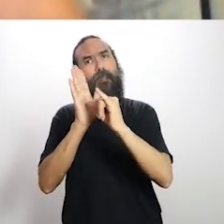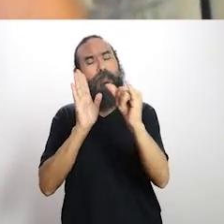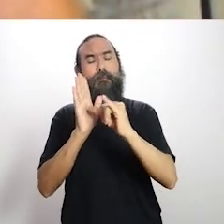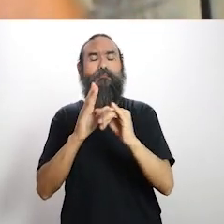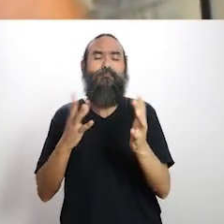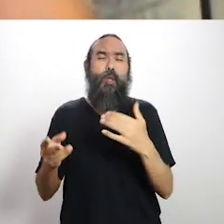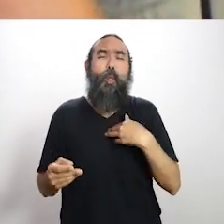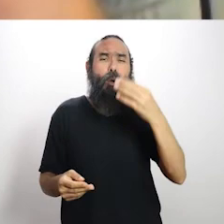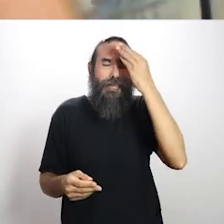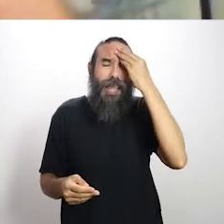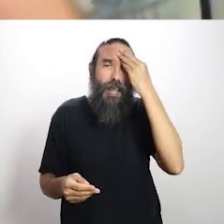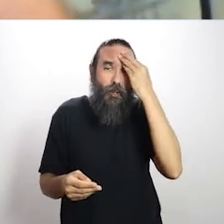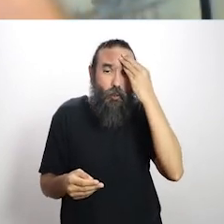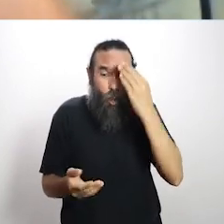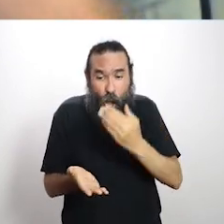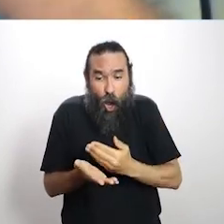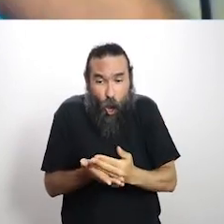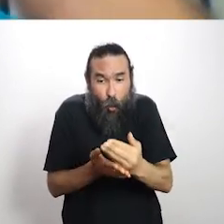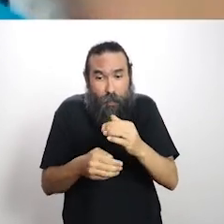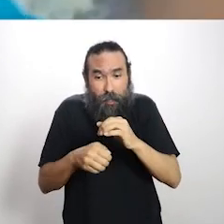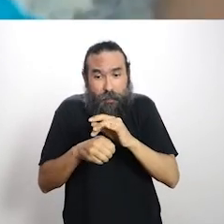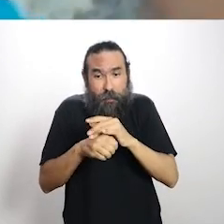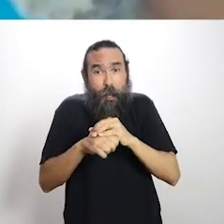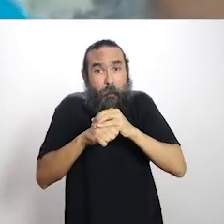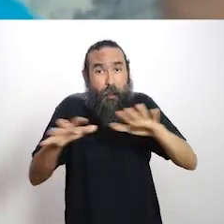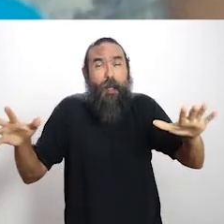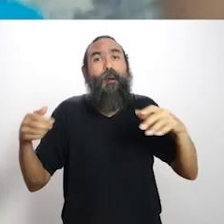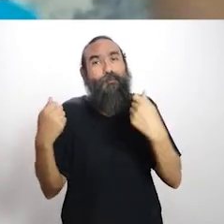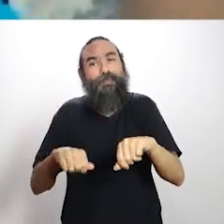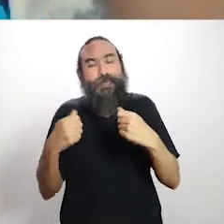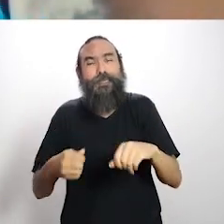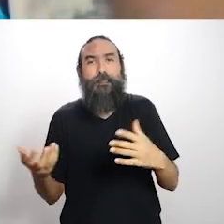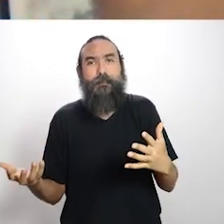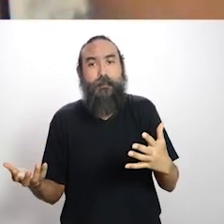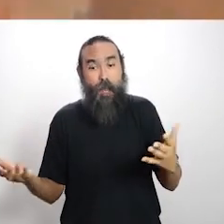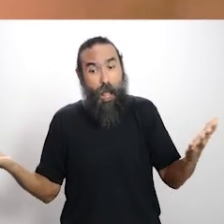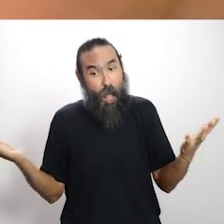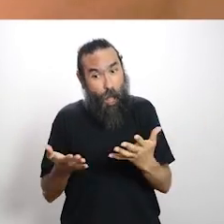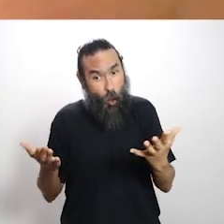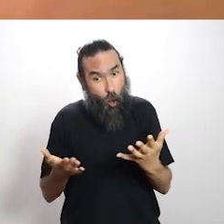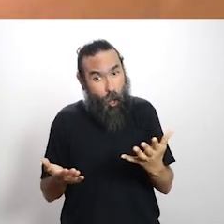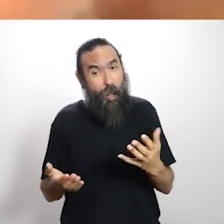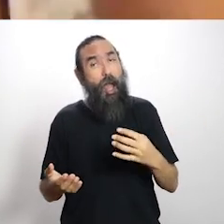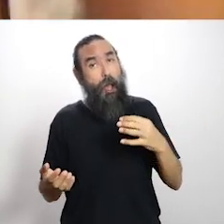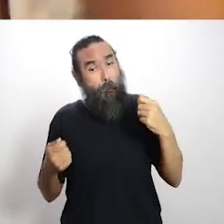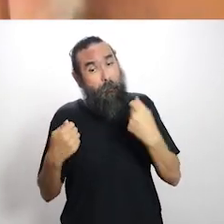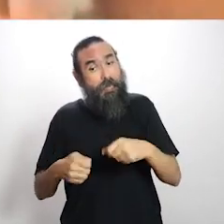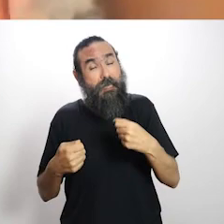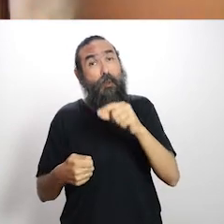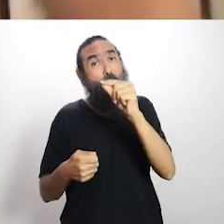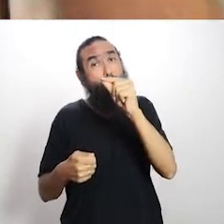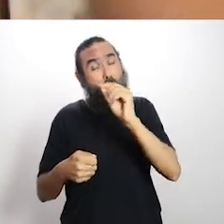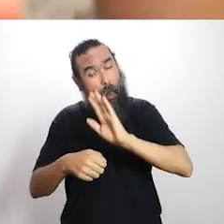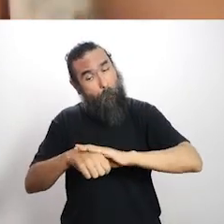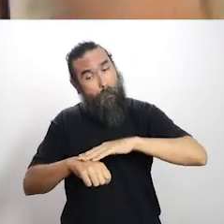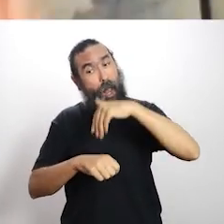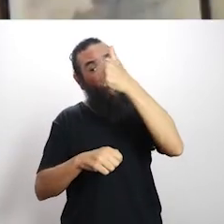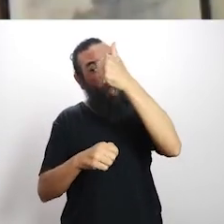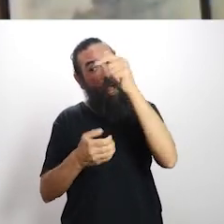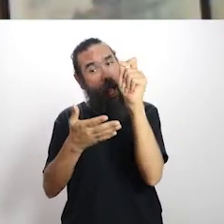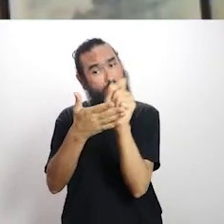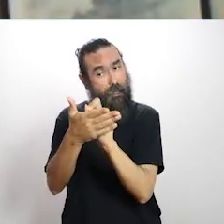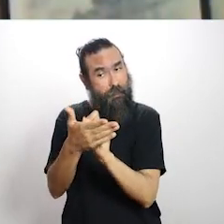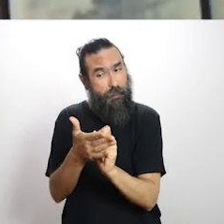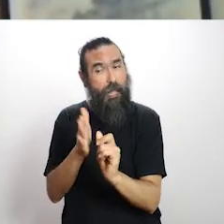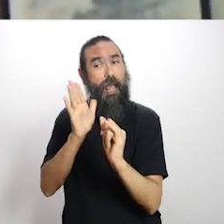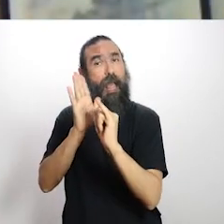categoria iniciante e o sênior e o pleno o profissional das artes talvez possa se trabalhar com